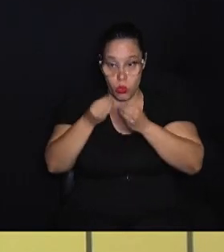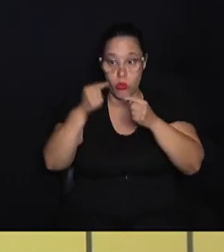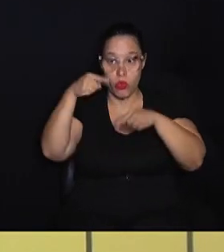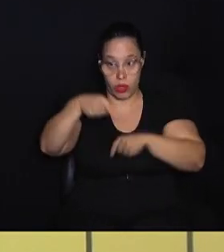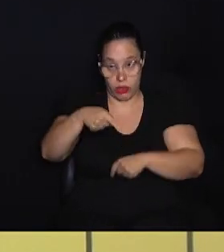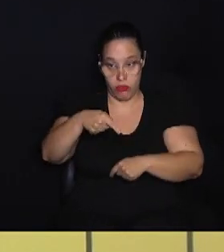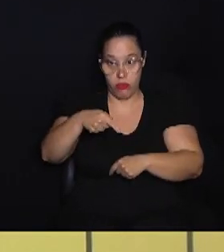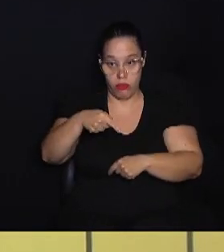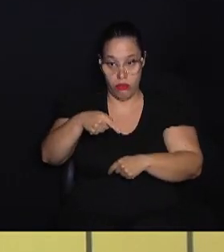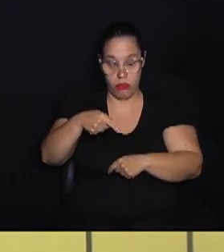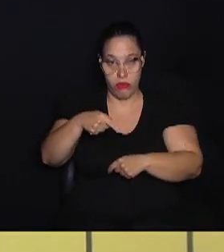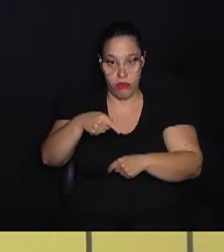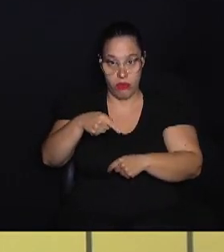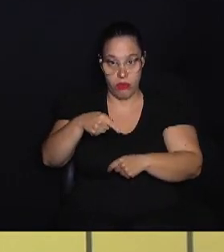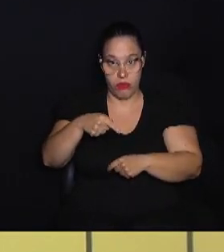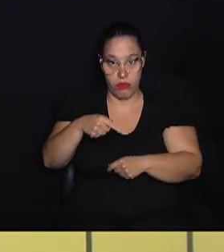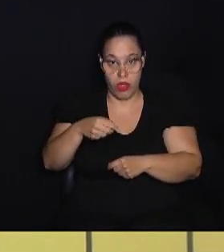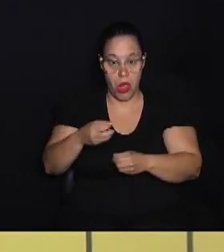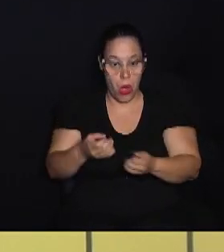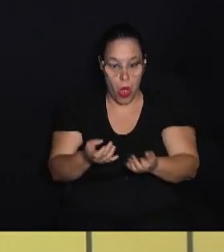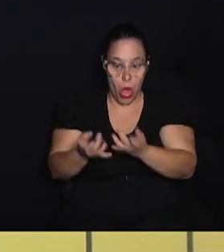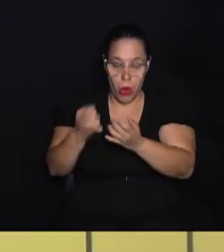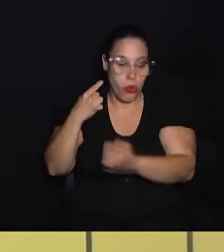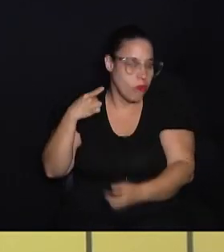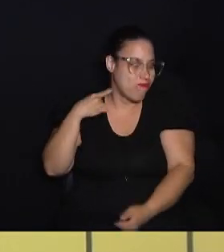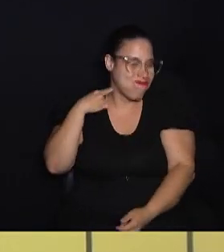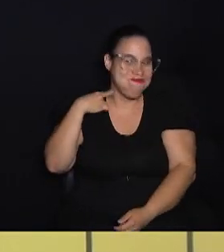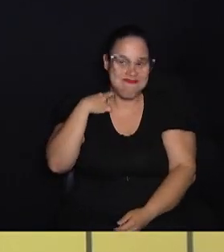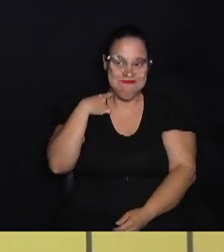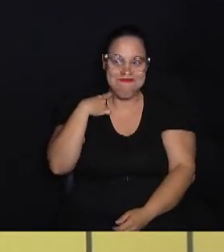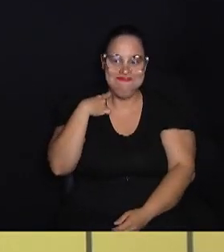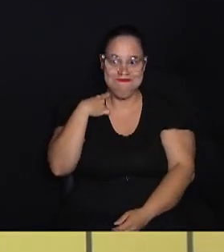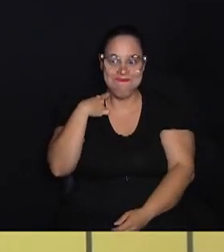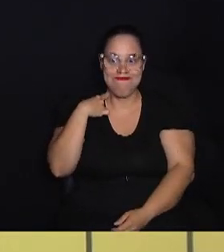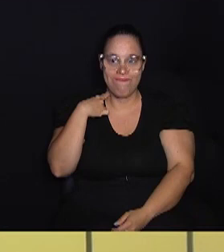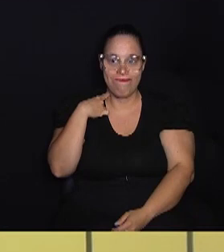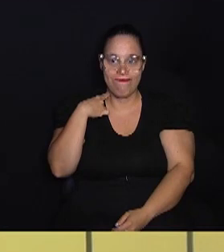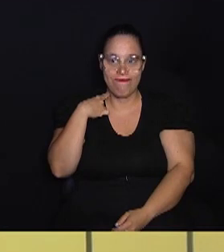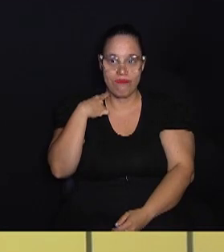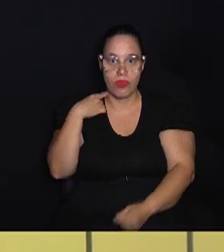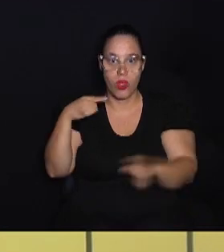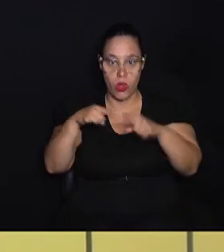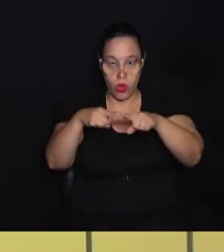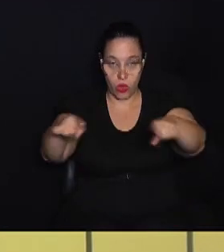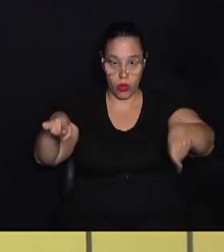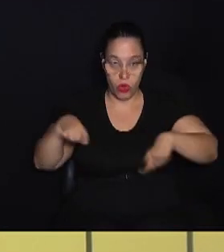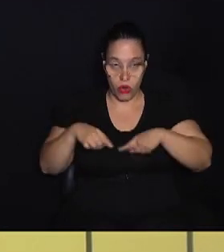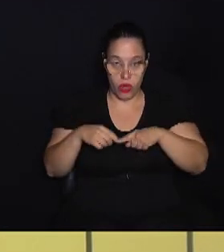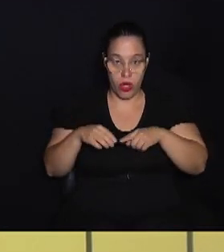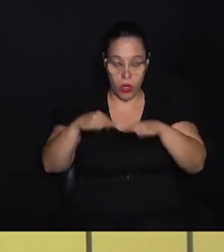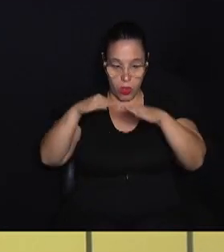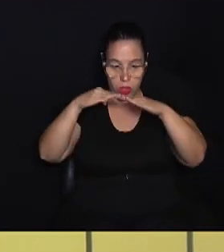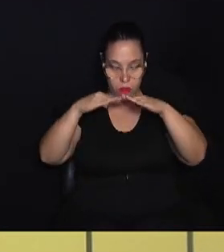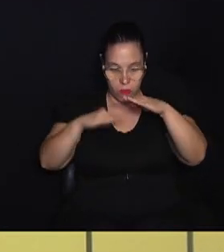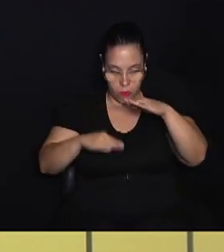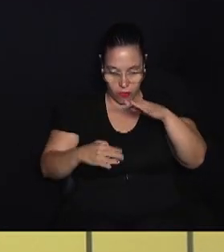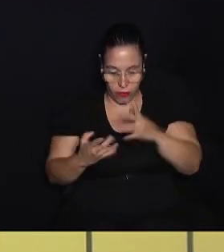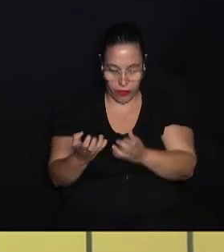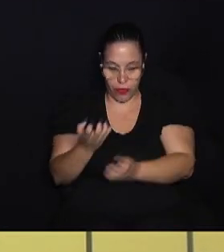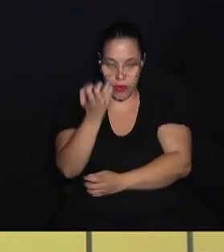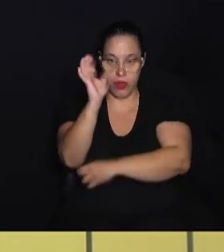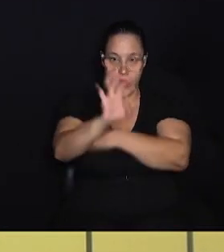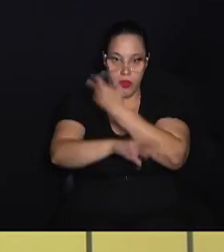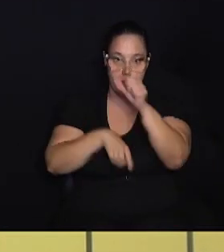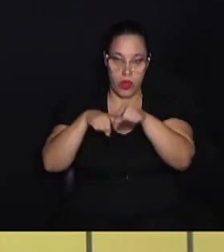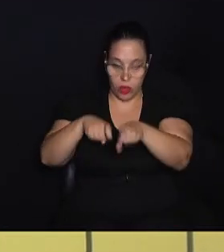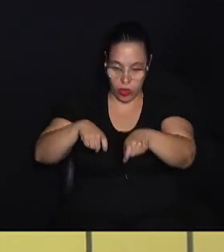né? A questão aí de não atear fogo no lixo, se você possui um terreno, manter a vegetação baixa, as pessoas na área